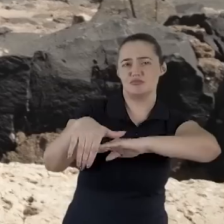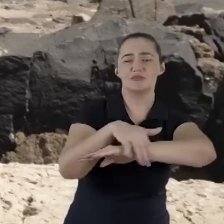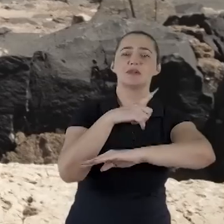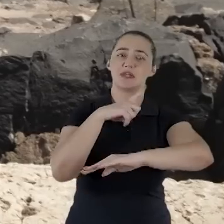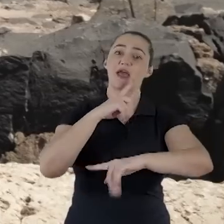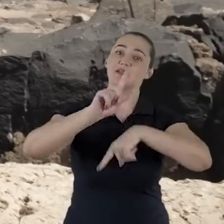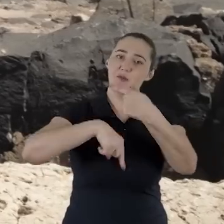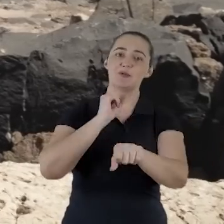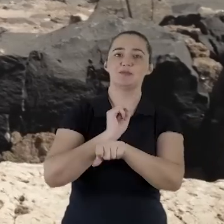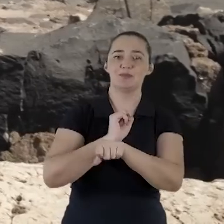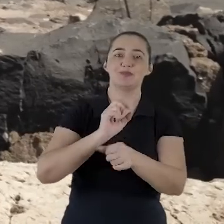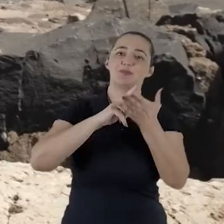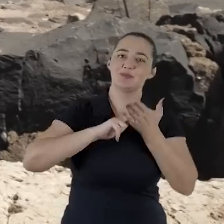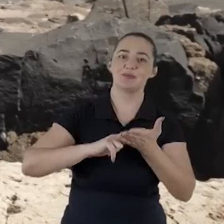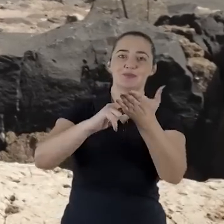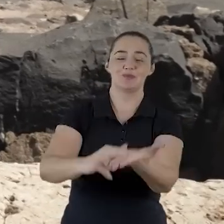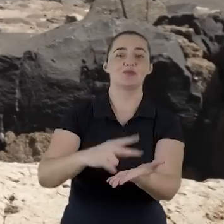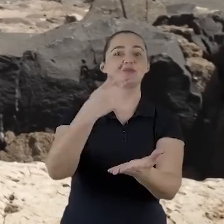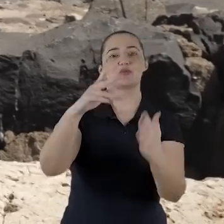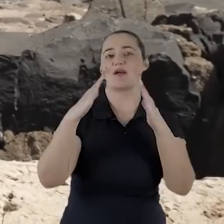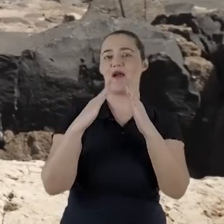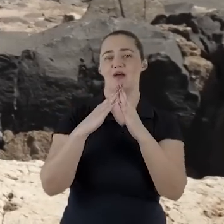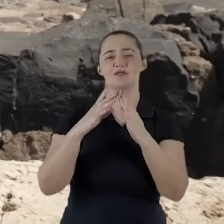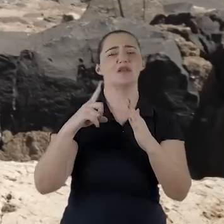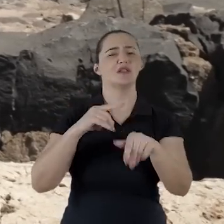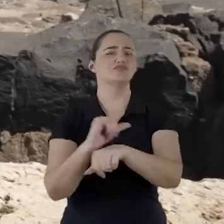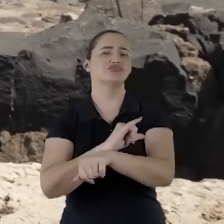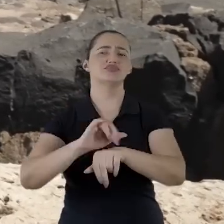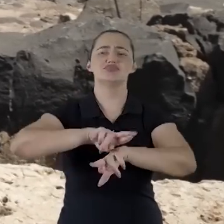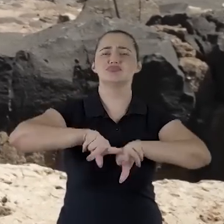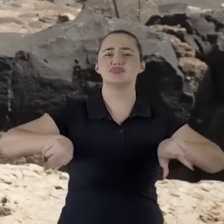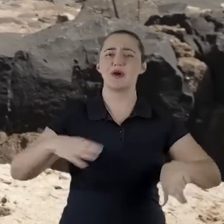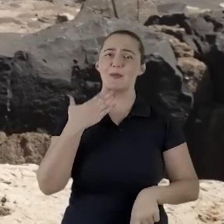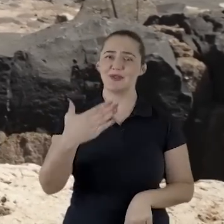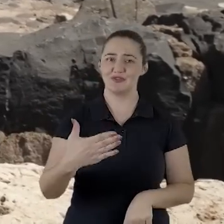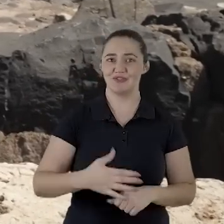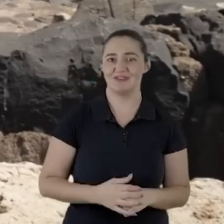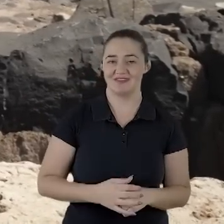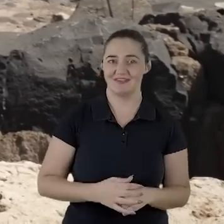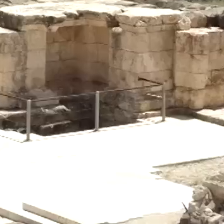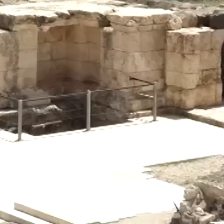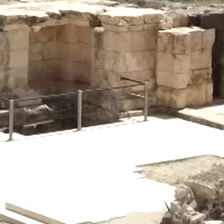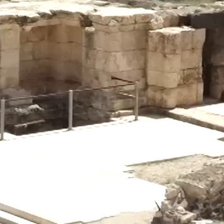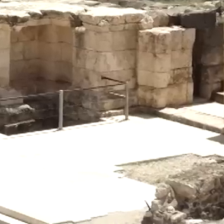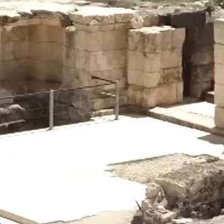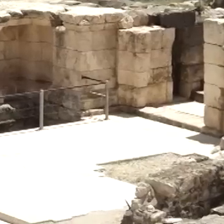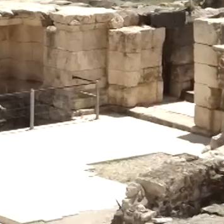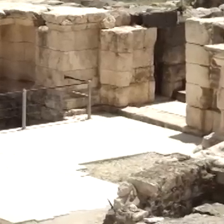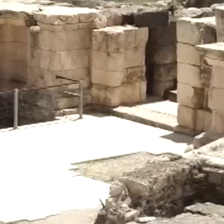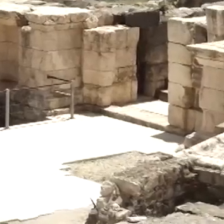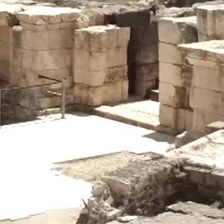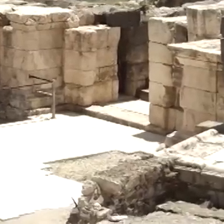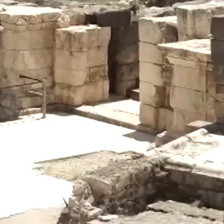site biblia.com.br. Ou seja, há muitas maneiras de você ganhar esse curso. Deixa eu mandar um exemplar para você.